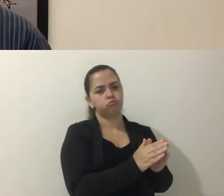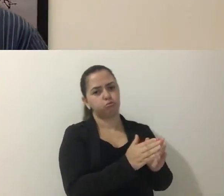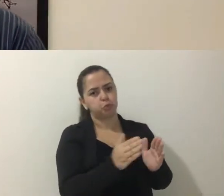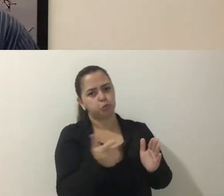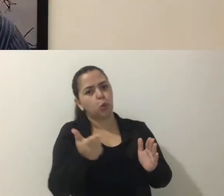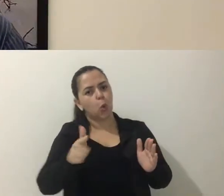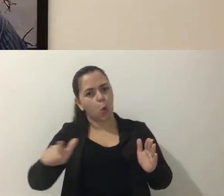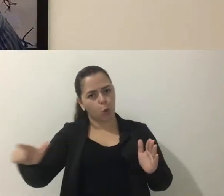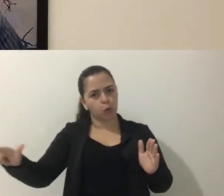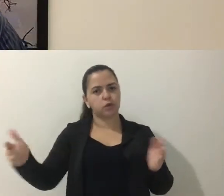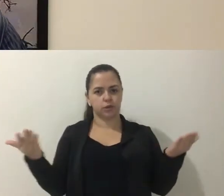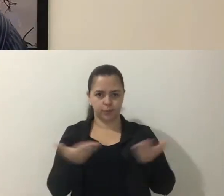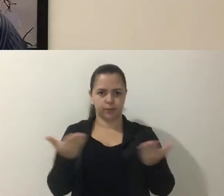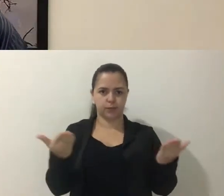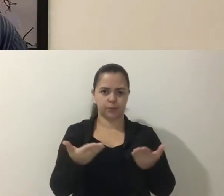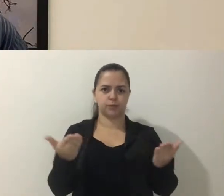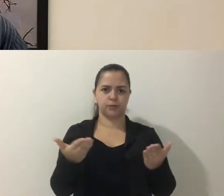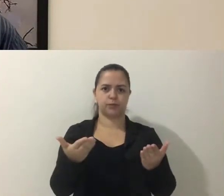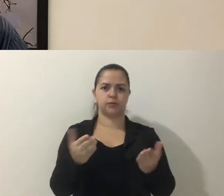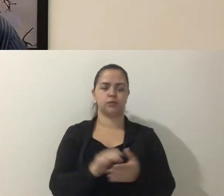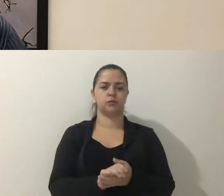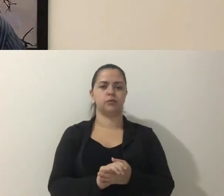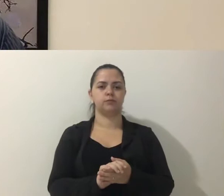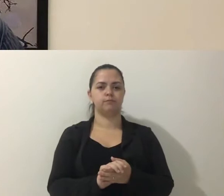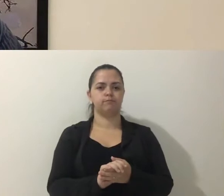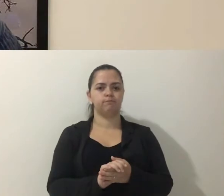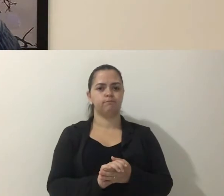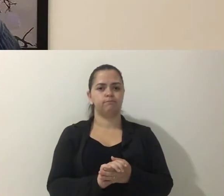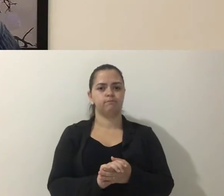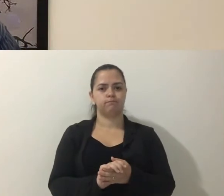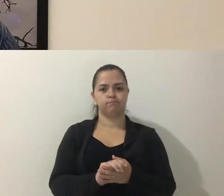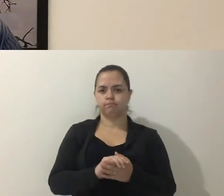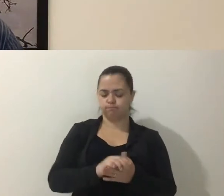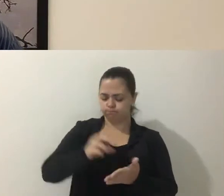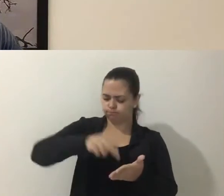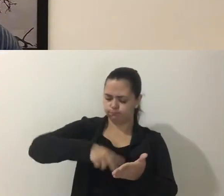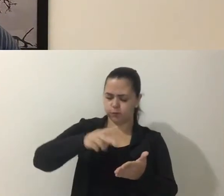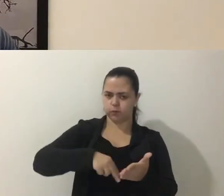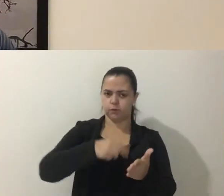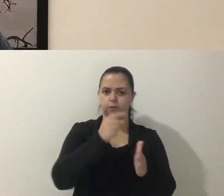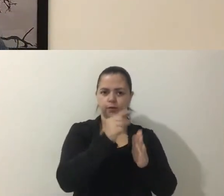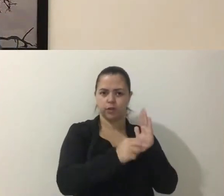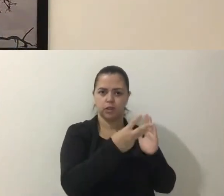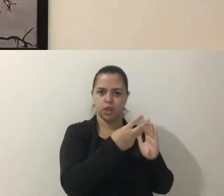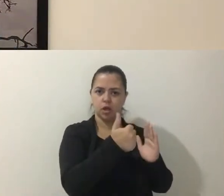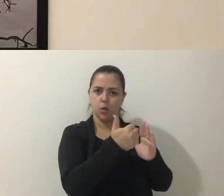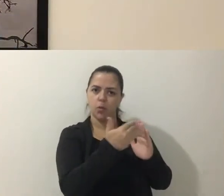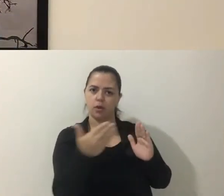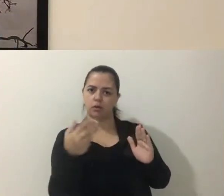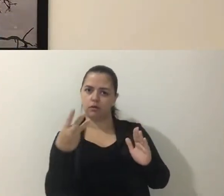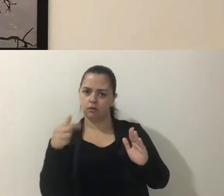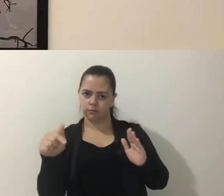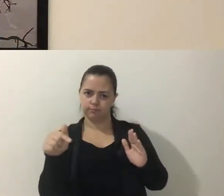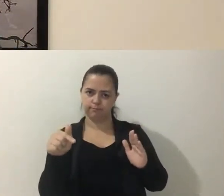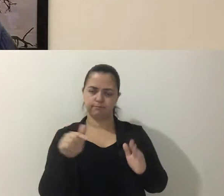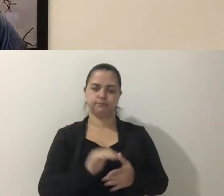aqui dando continuidade, nós vamos hoje meditar versículo 31 até o versículo